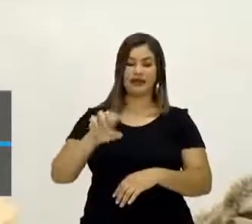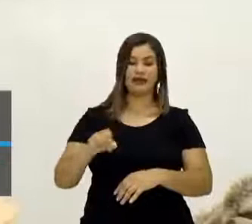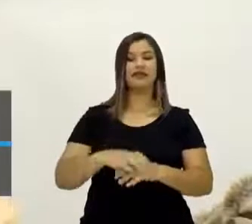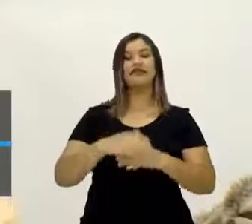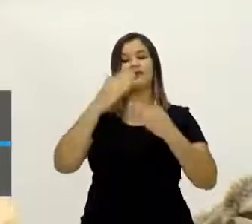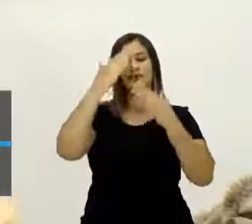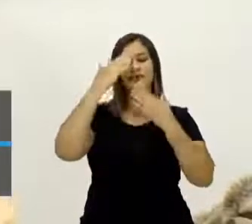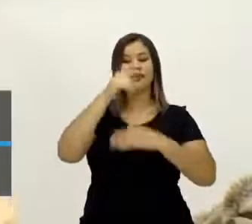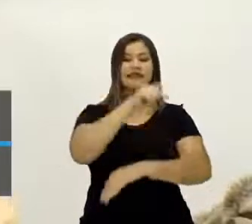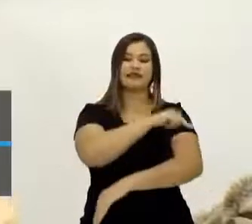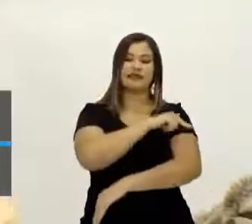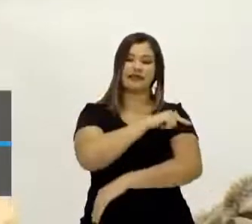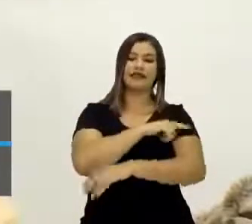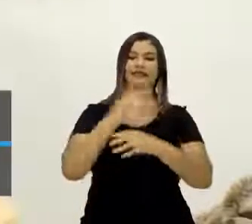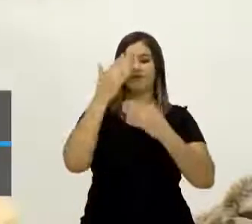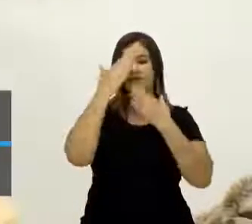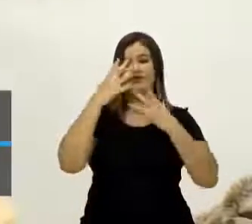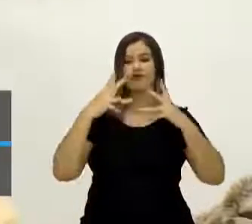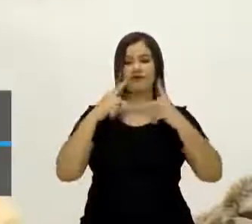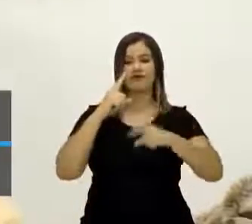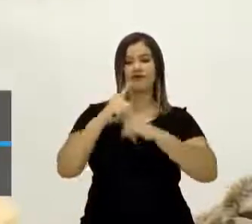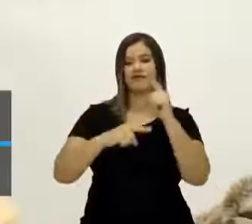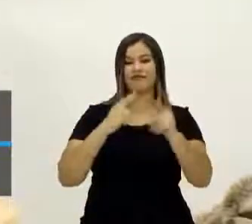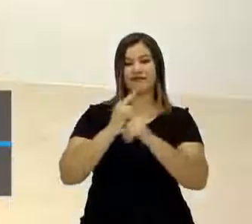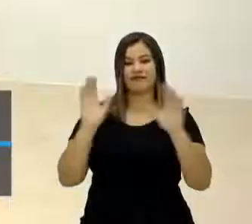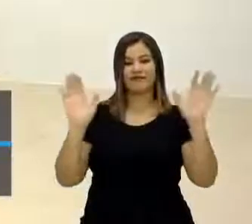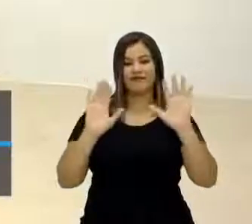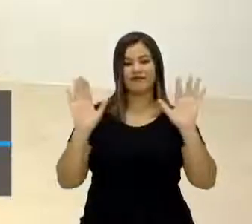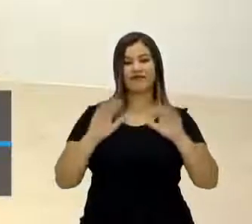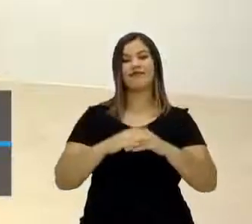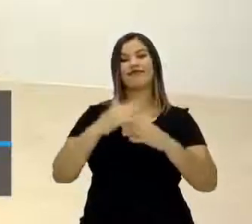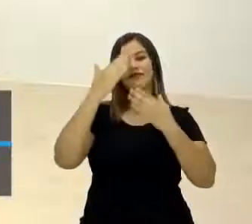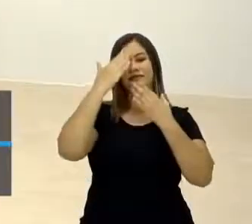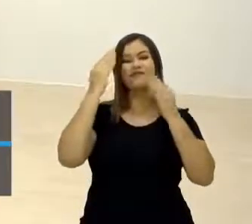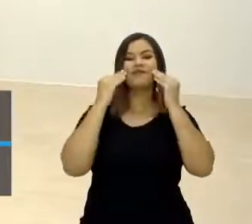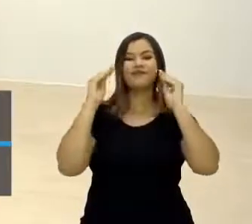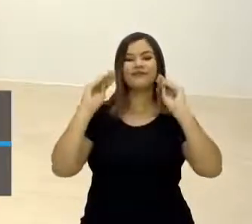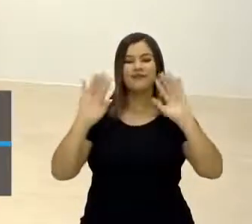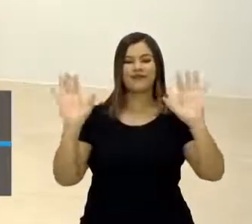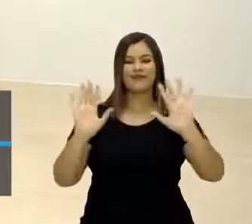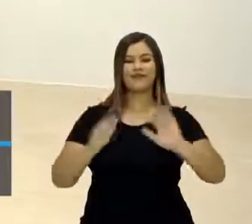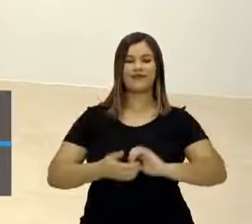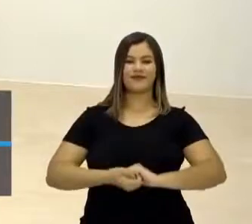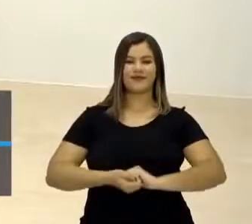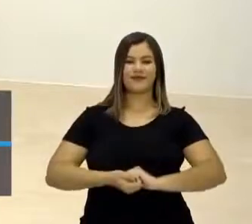e alunos, obrigada à produção. Até a próxima. Obrigada, beijos.